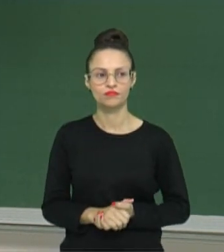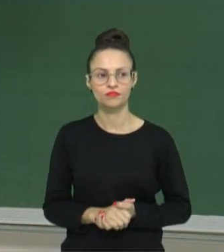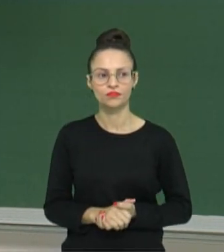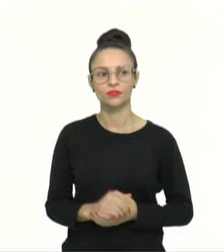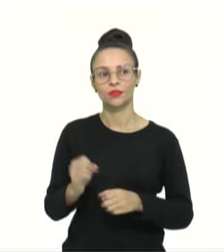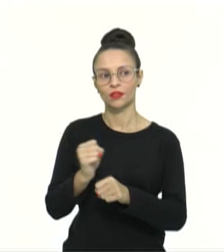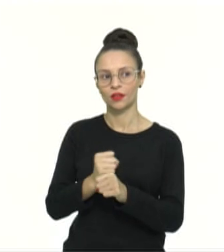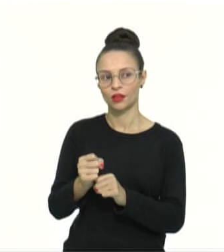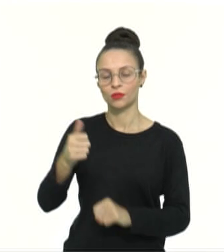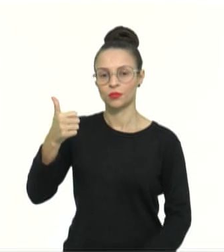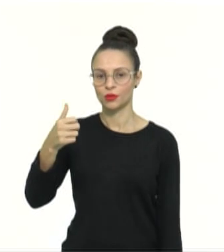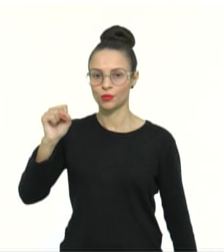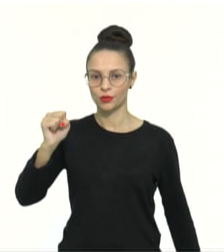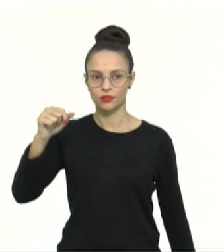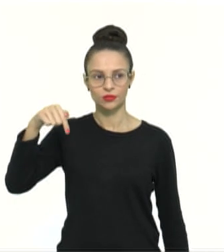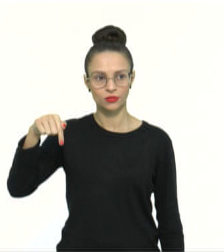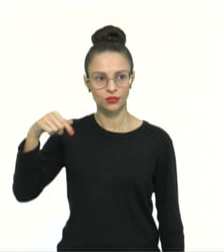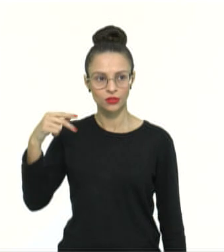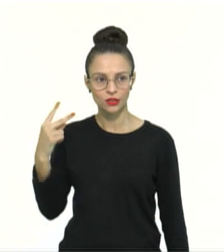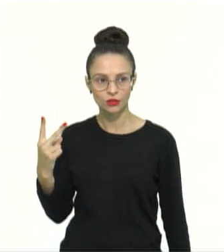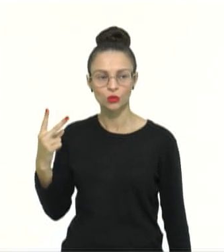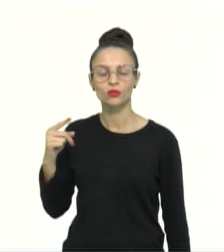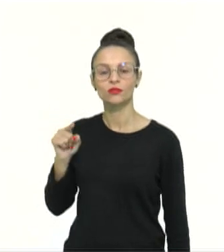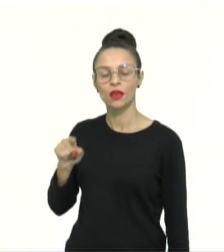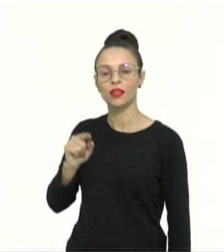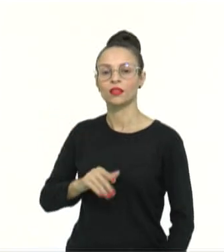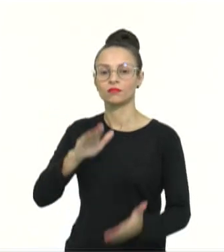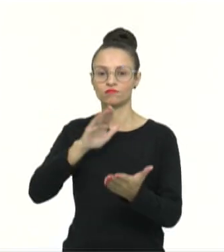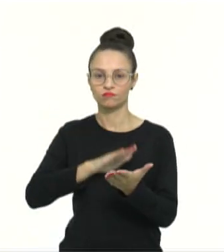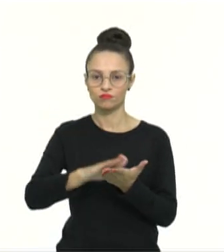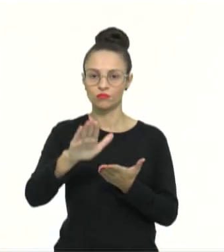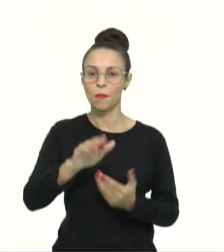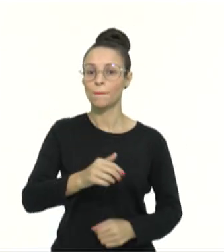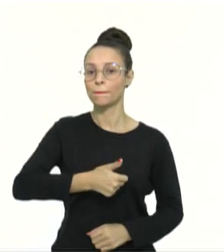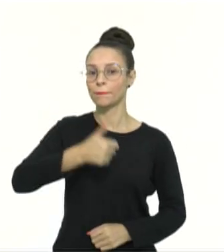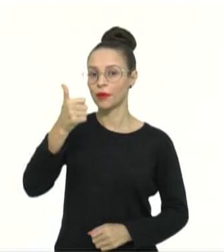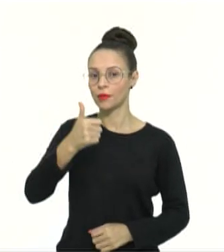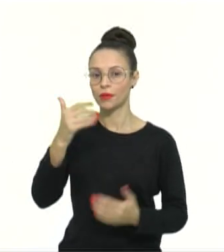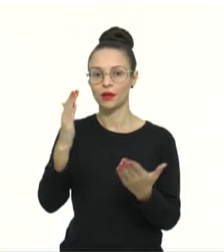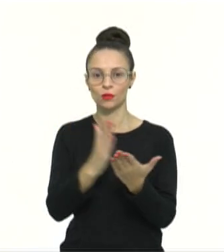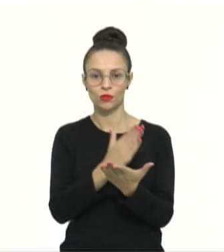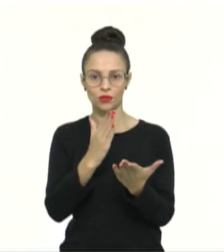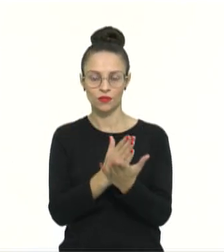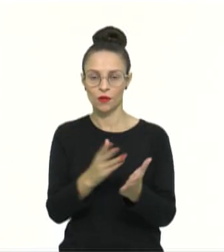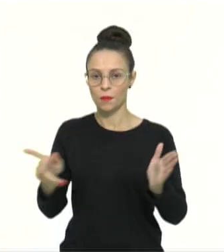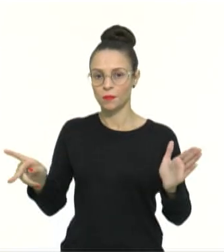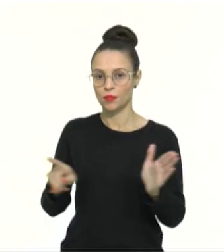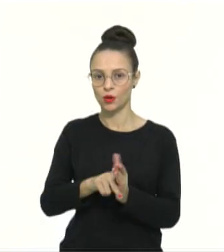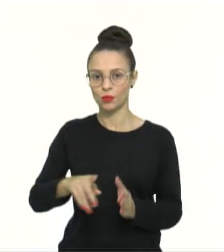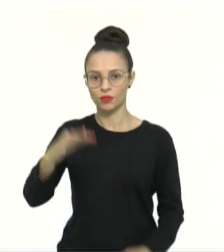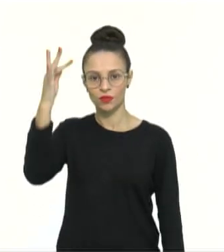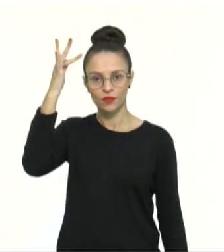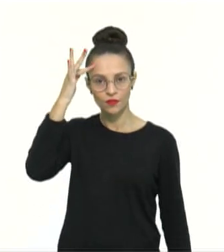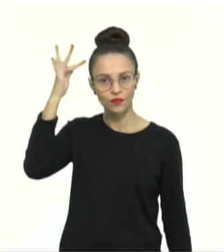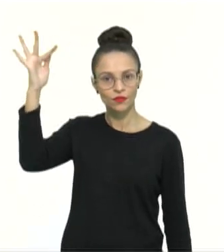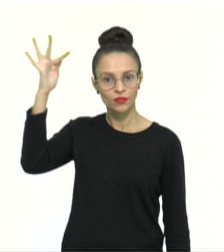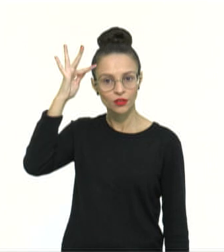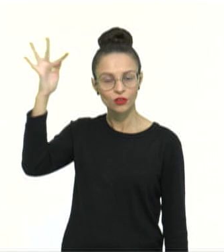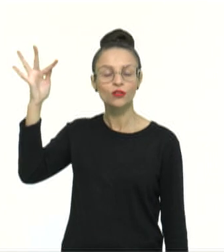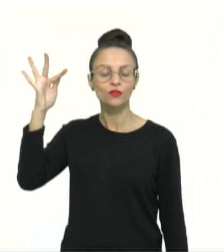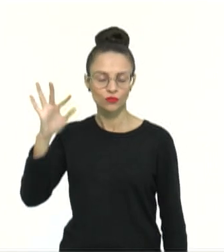E em 1872, Nietzsche publica então a sua primeira obra de filosofia, seu primeiro trabalho de